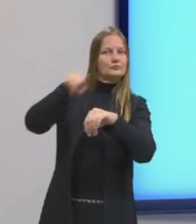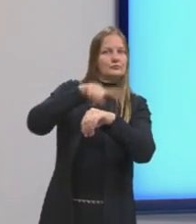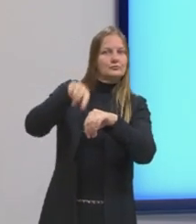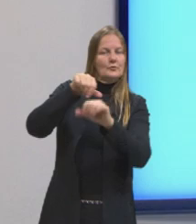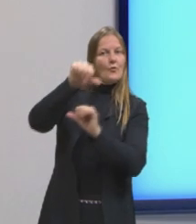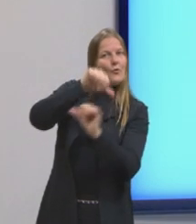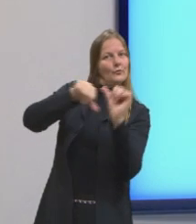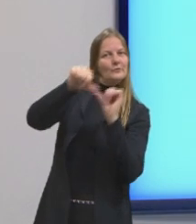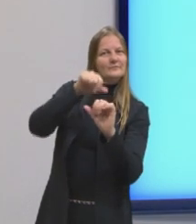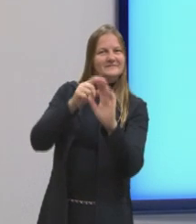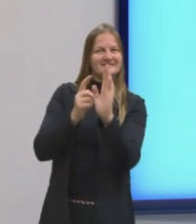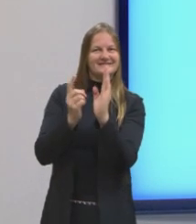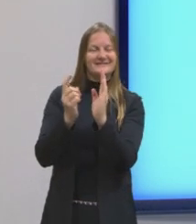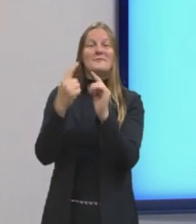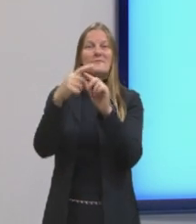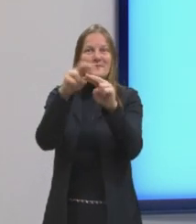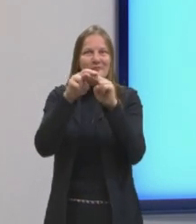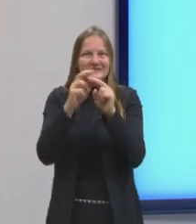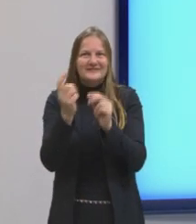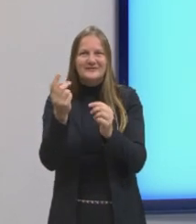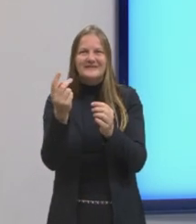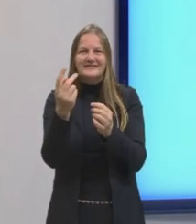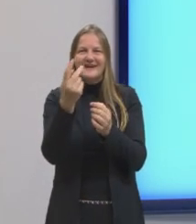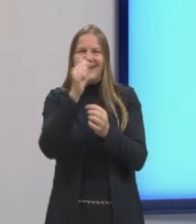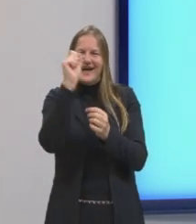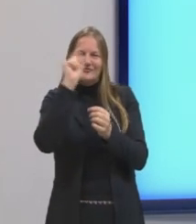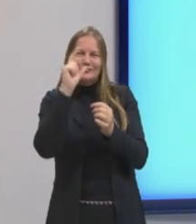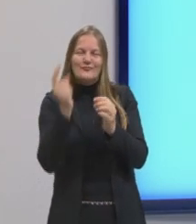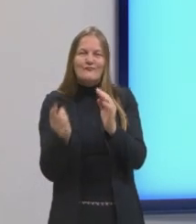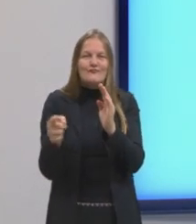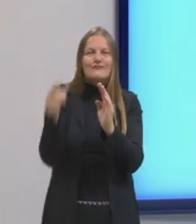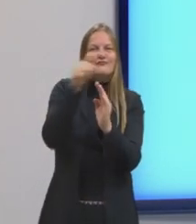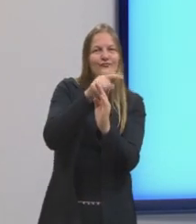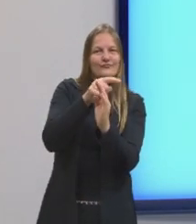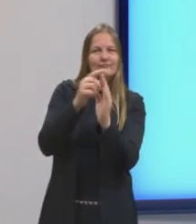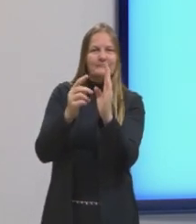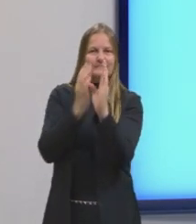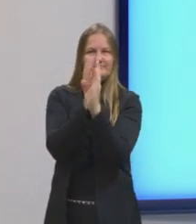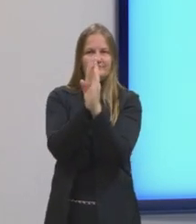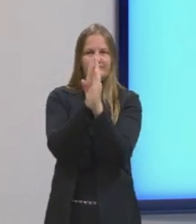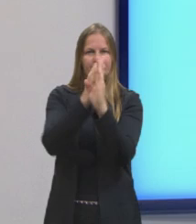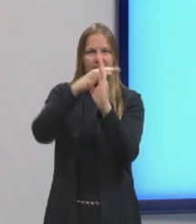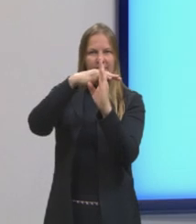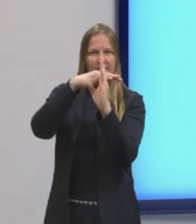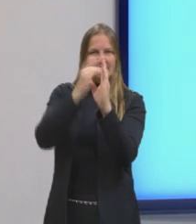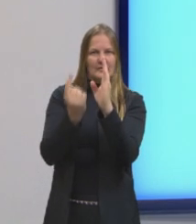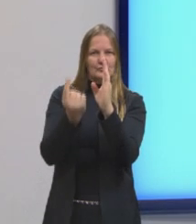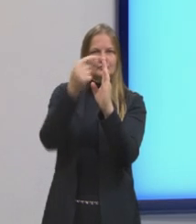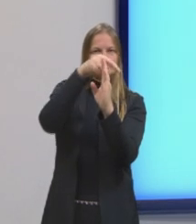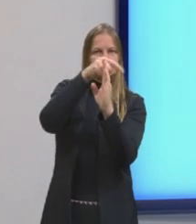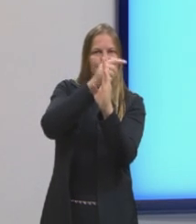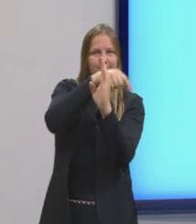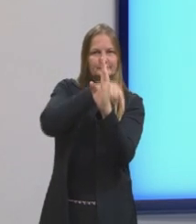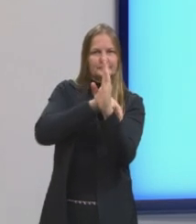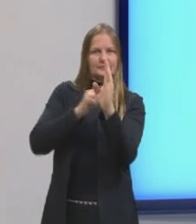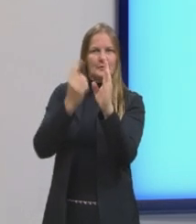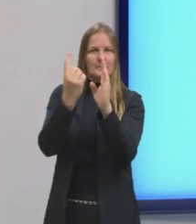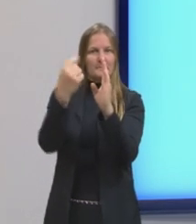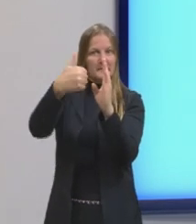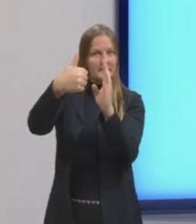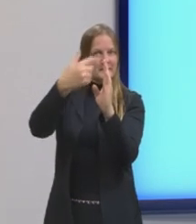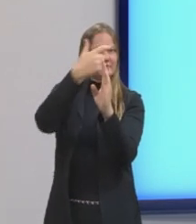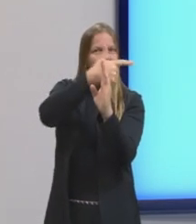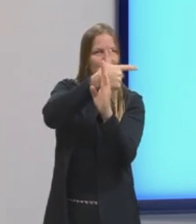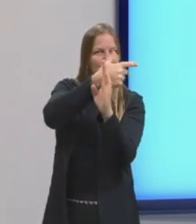aquela aquela setinha aquela flechinha Azul ali para que a gente possa fazer esse pensamento então e tem esse raciocínio sem pedir